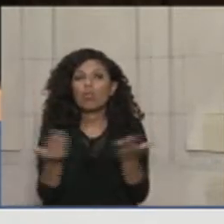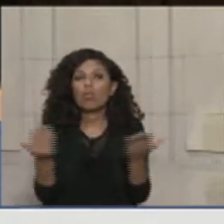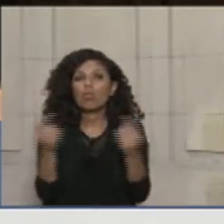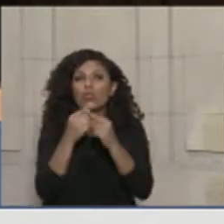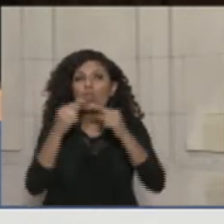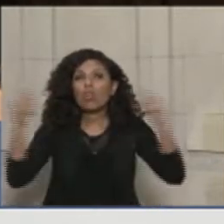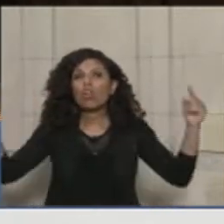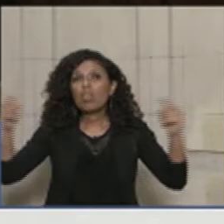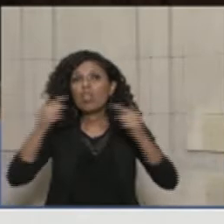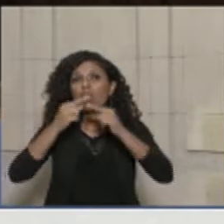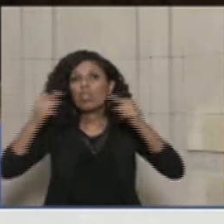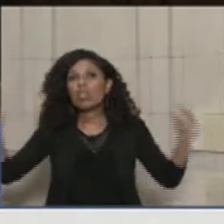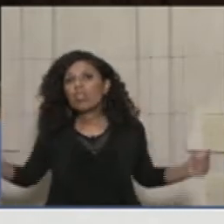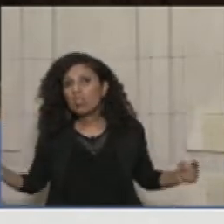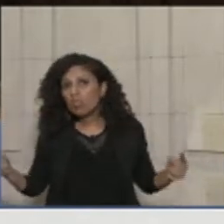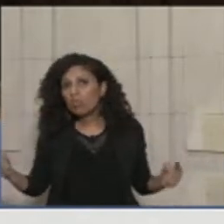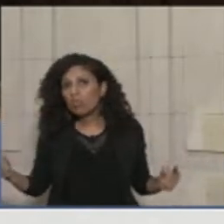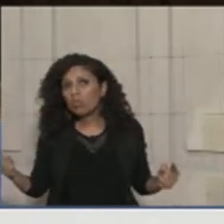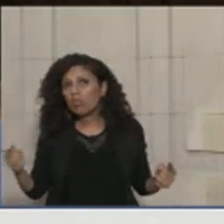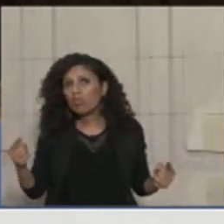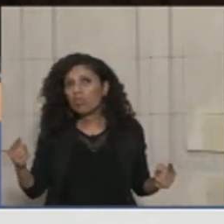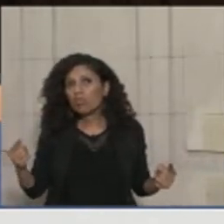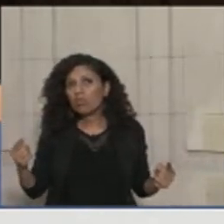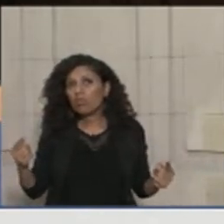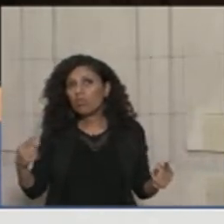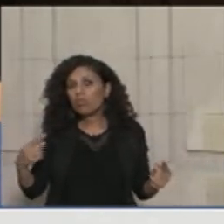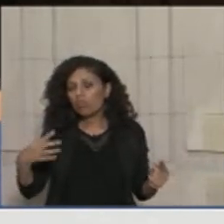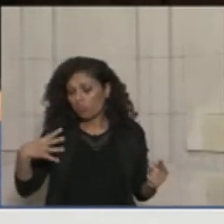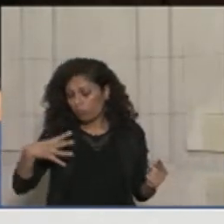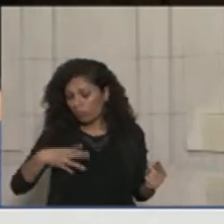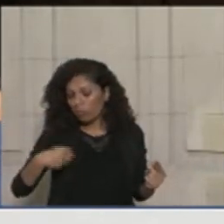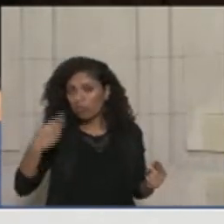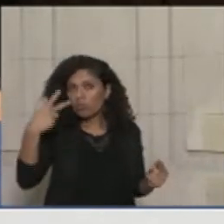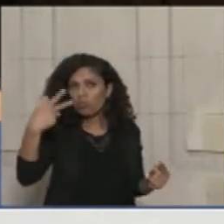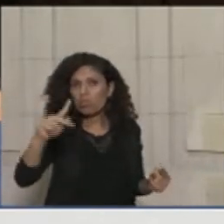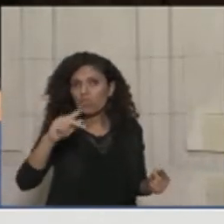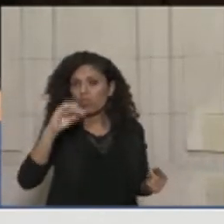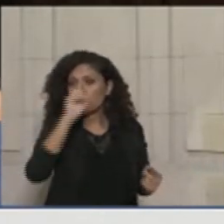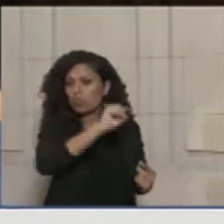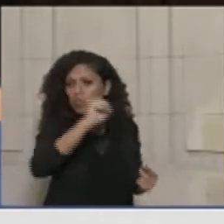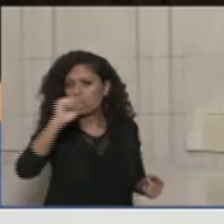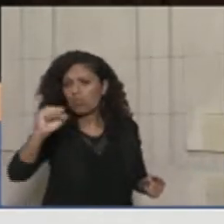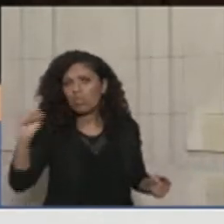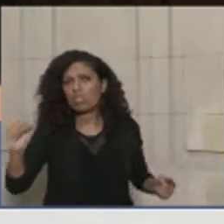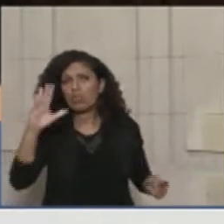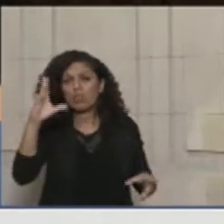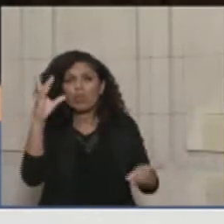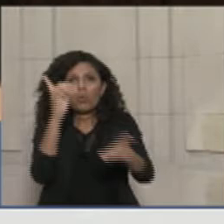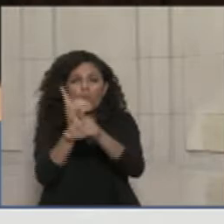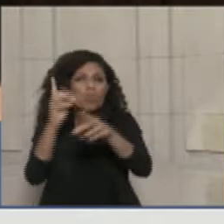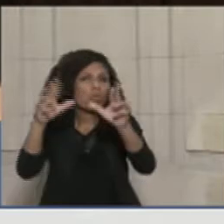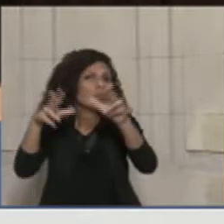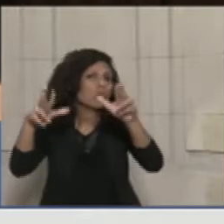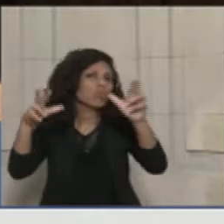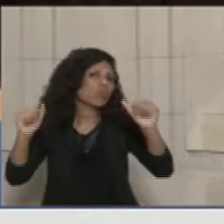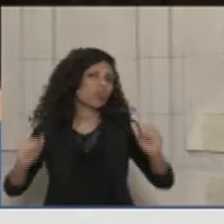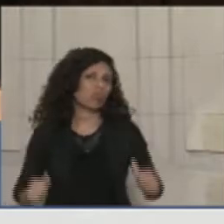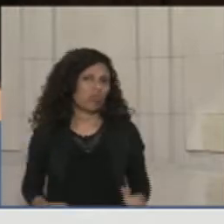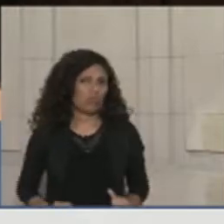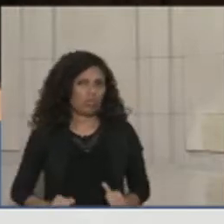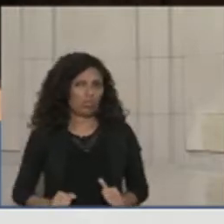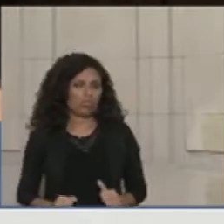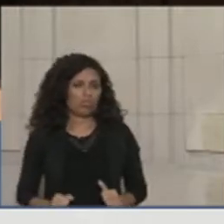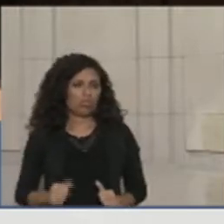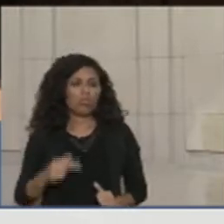os restos mortais daqueles que foram assassinados. E o que eu estou dizendo é o que